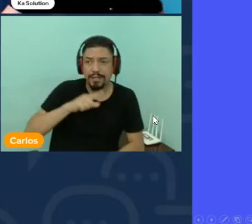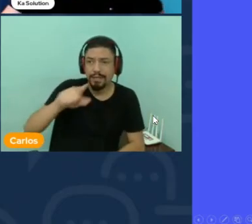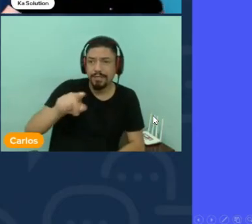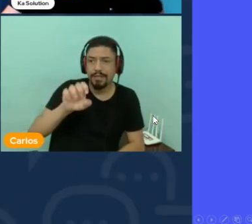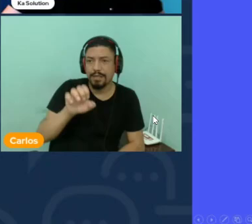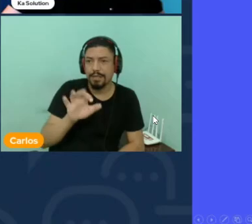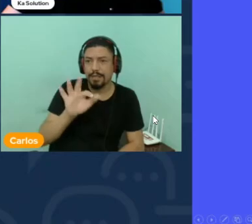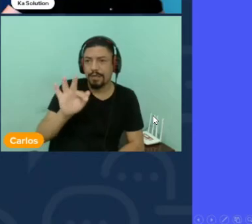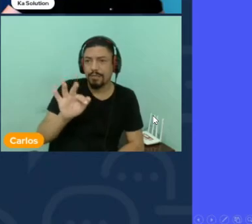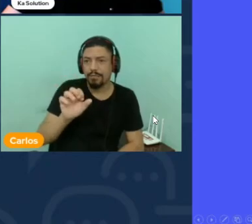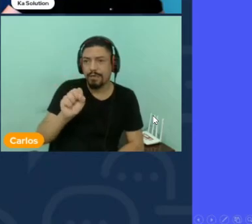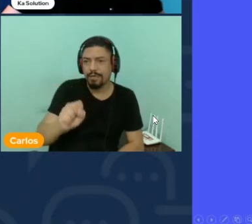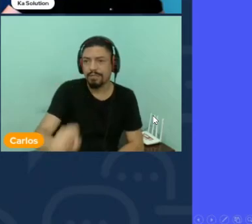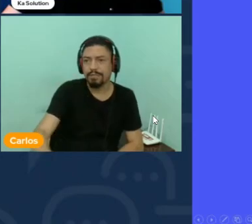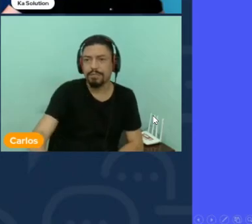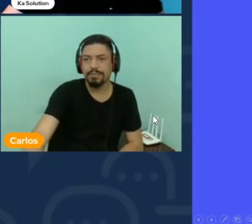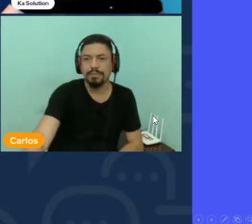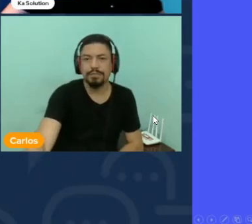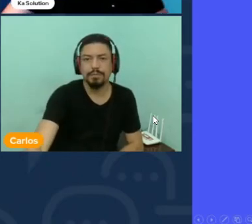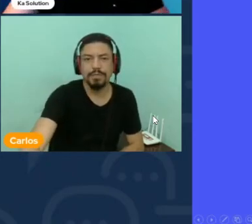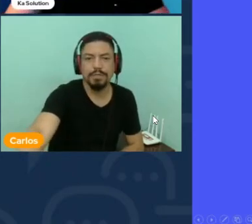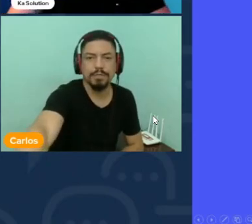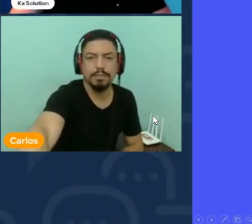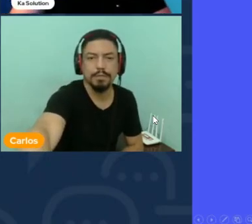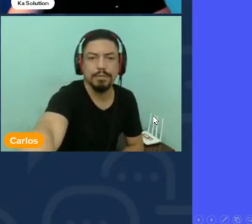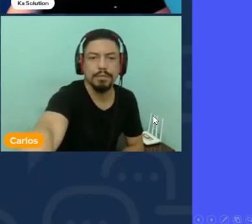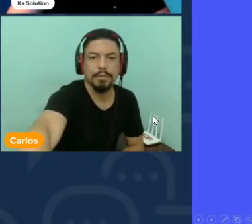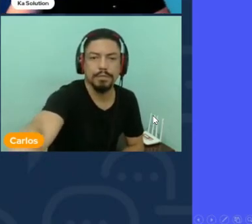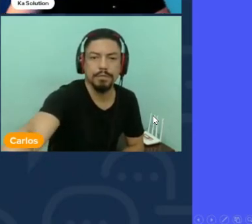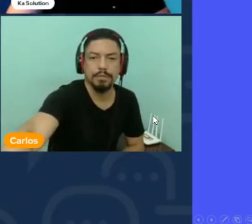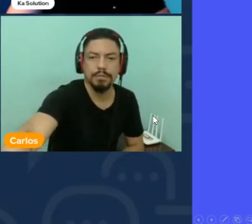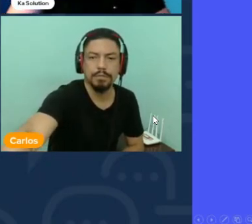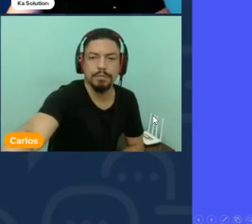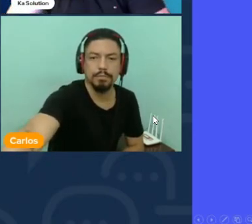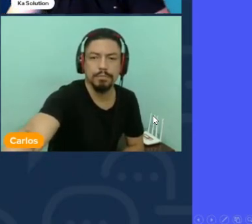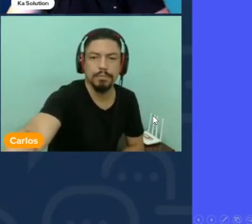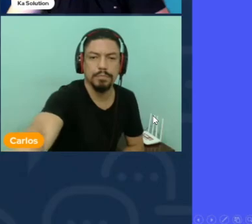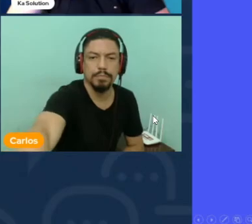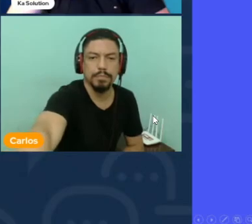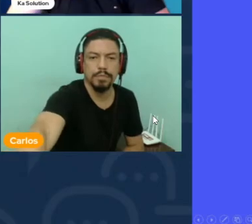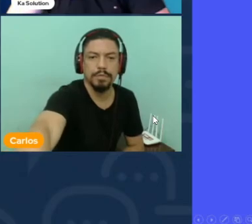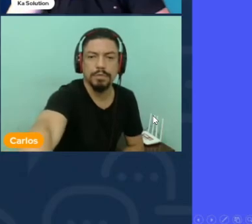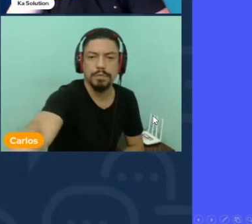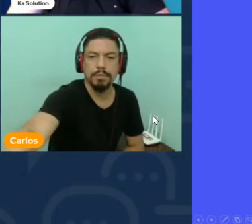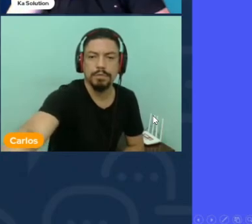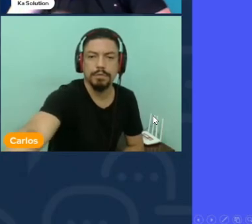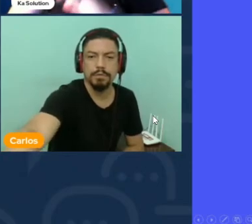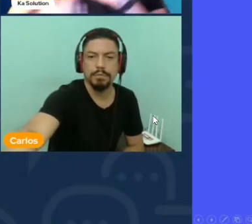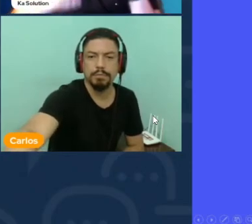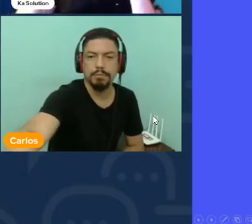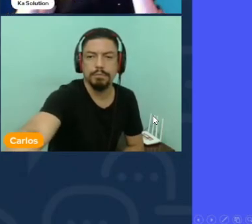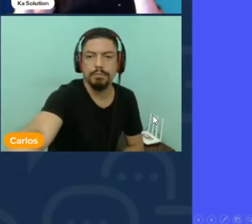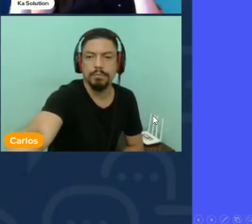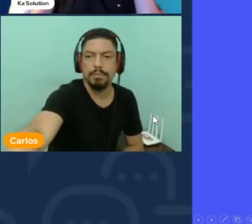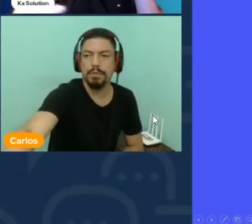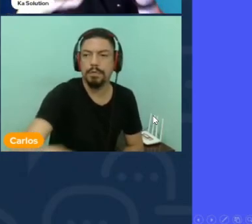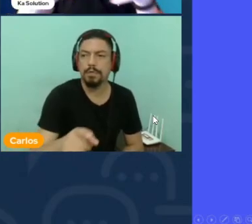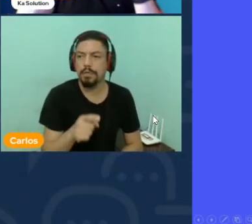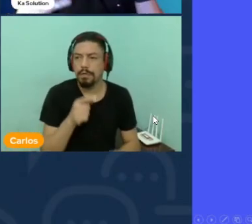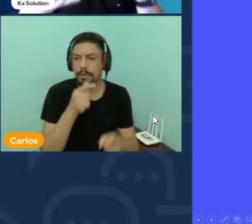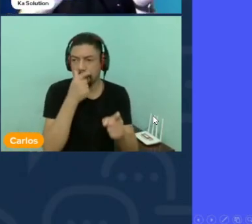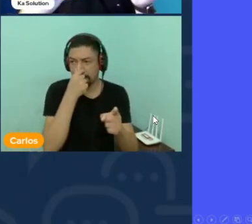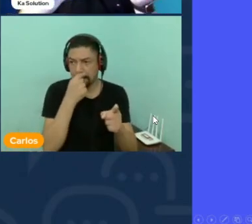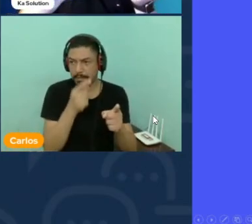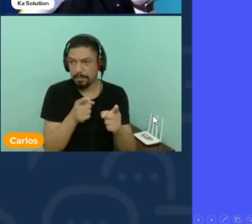Amazon Elastic File System, ou o Amazon EFS. Então, pessoal, olha, para